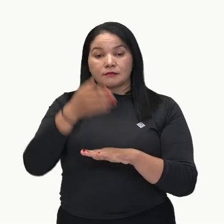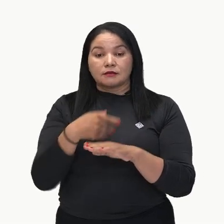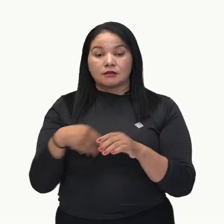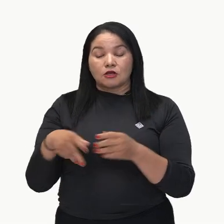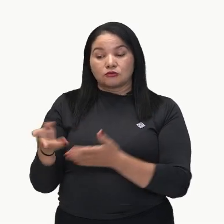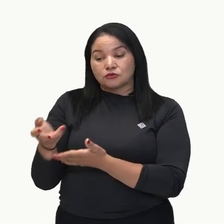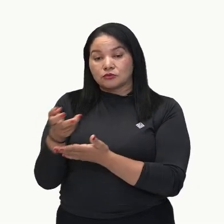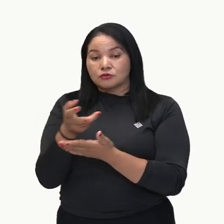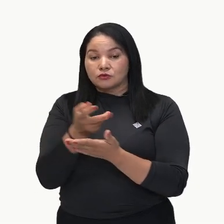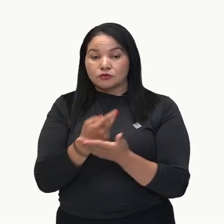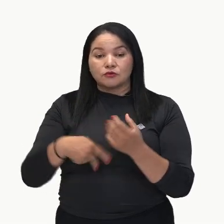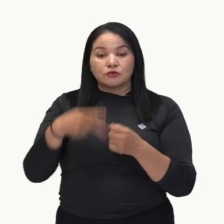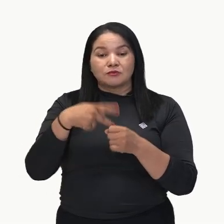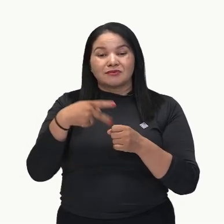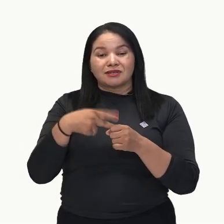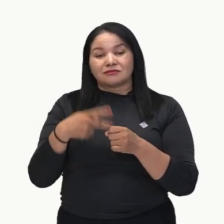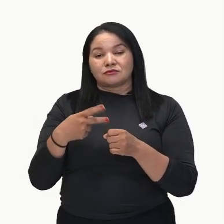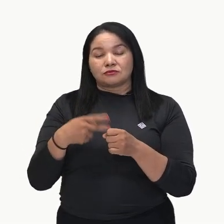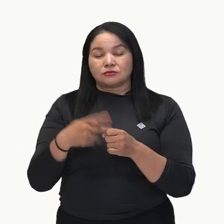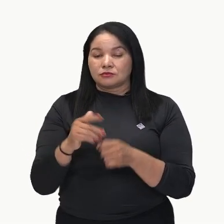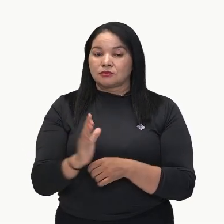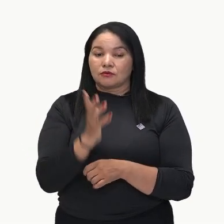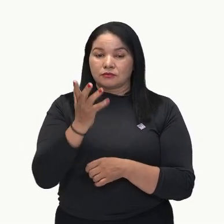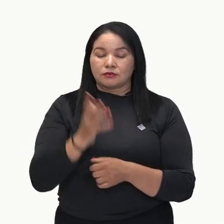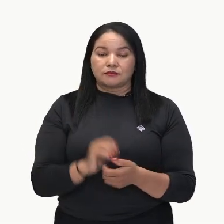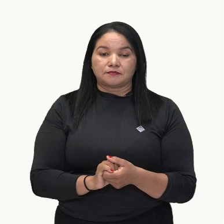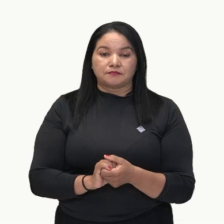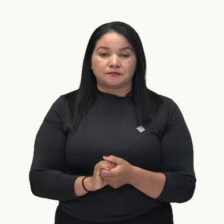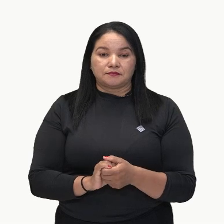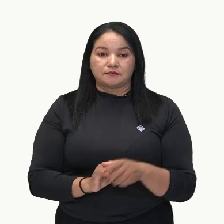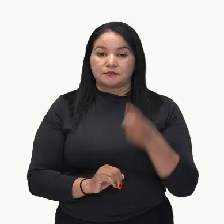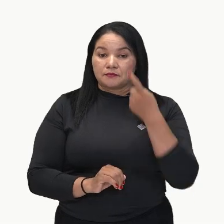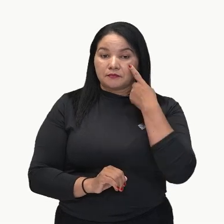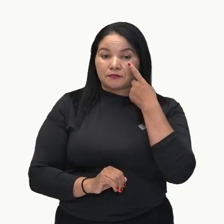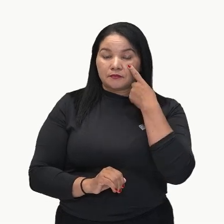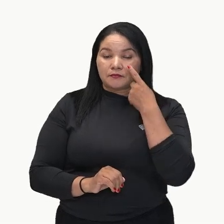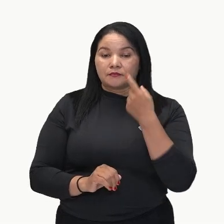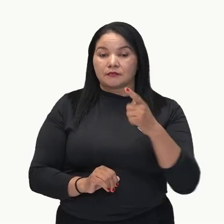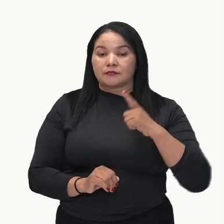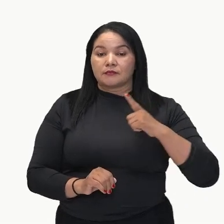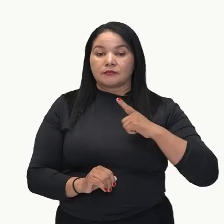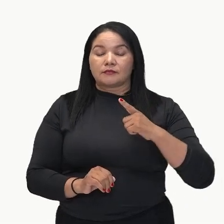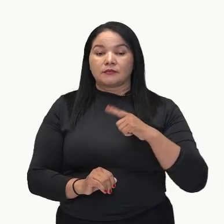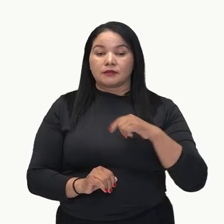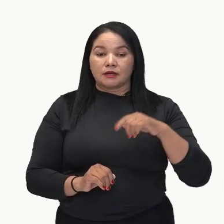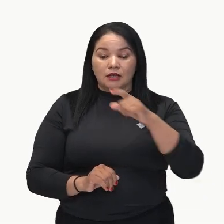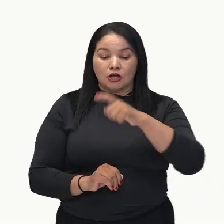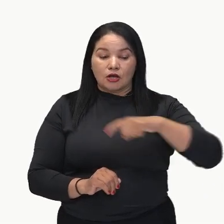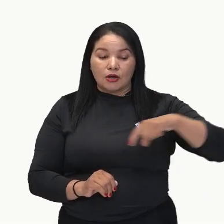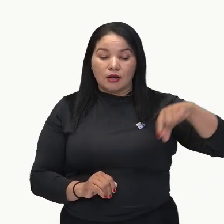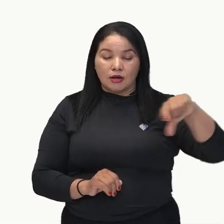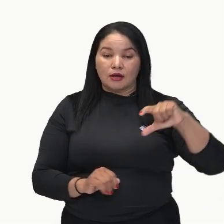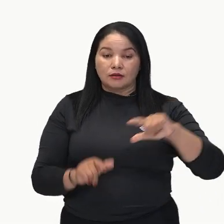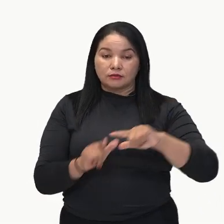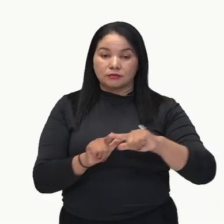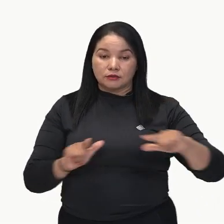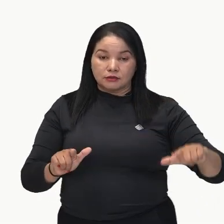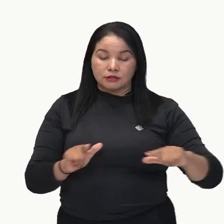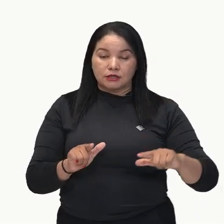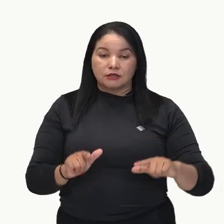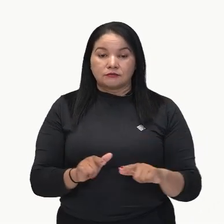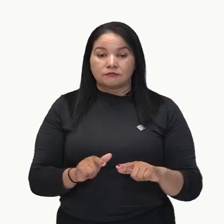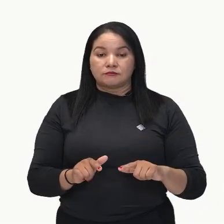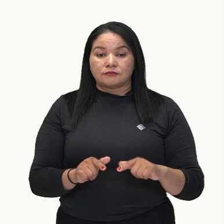que acaba ocorrendo. Olha só, né, vamos ter grandes áreas desérticas, né? Essas áreas